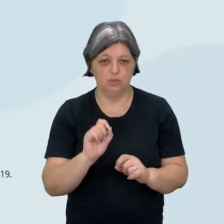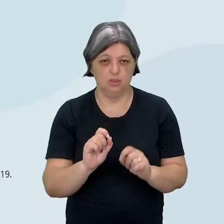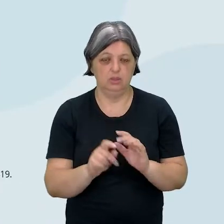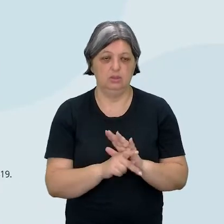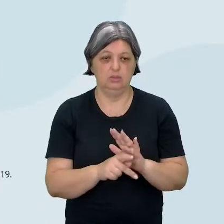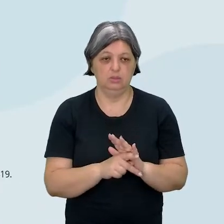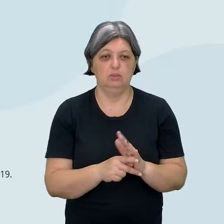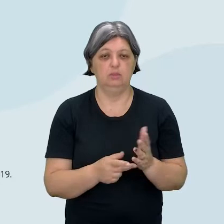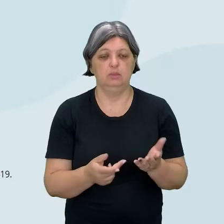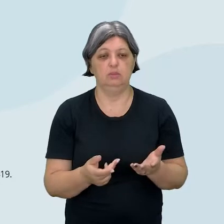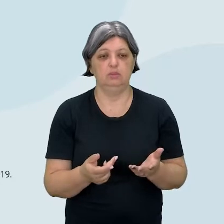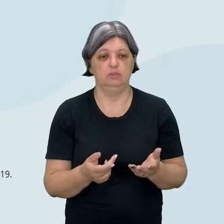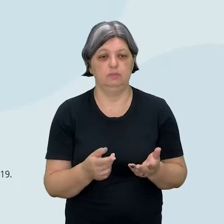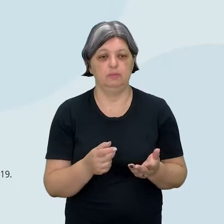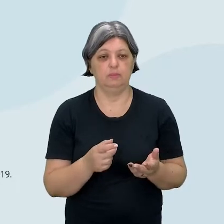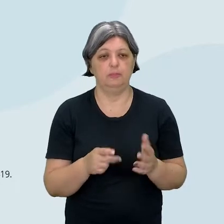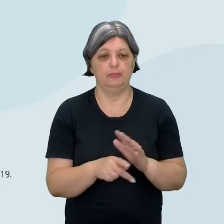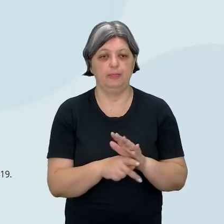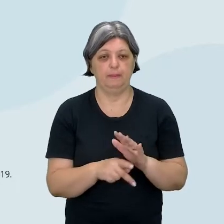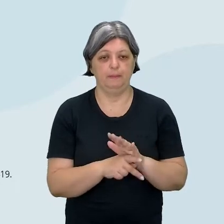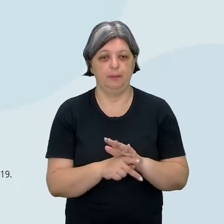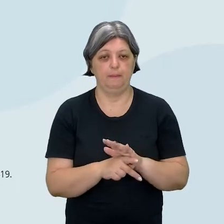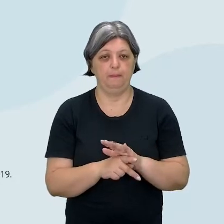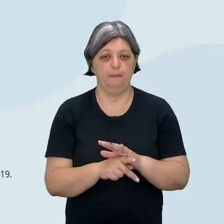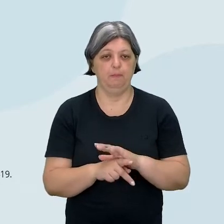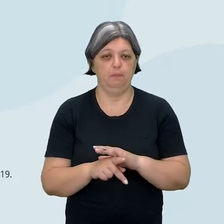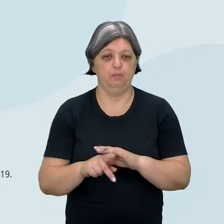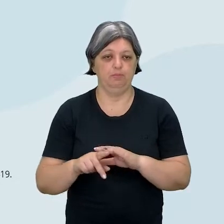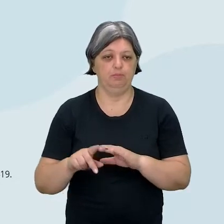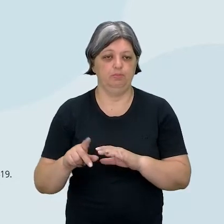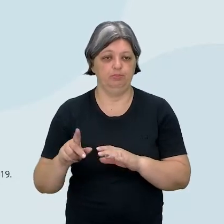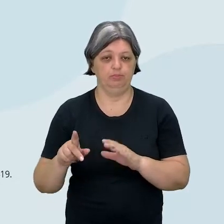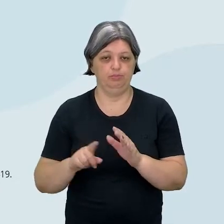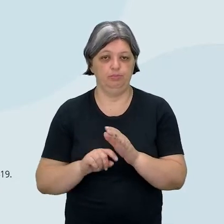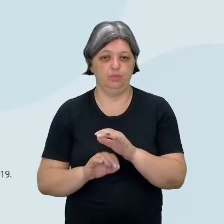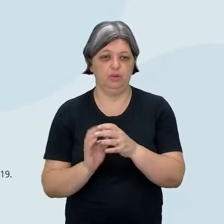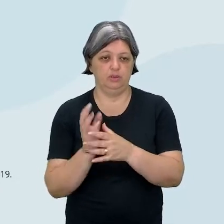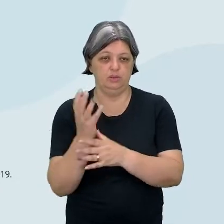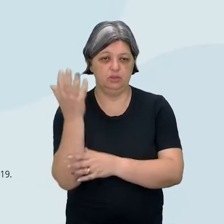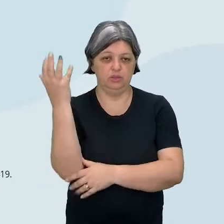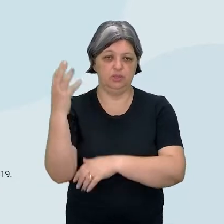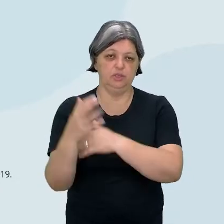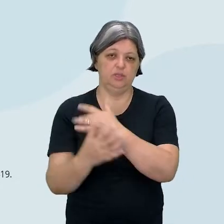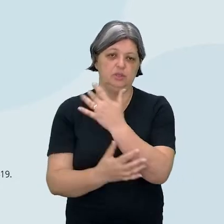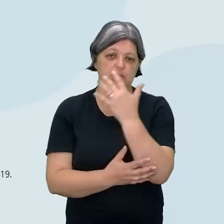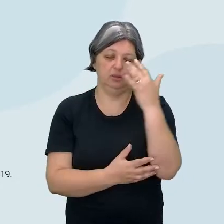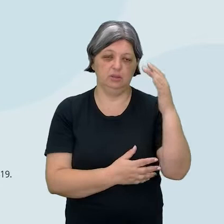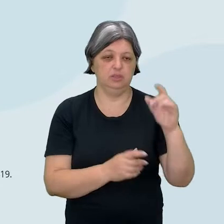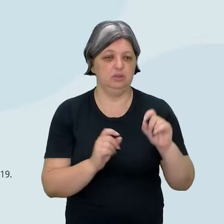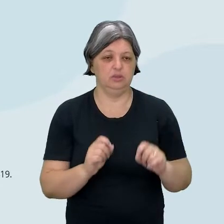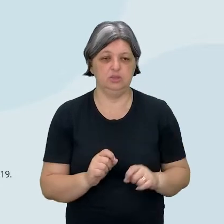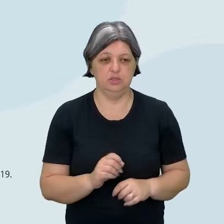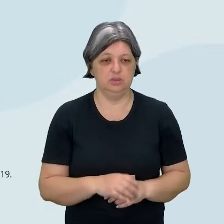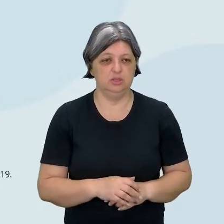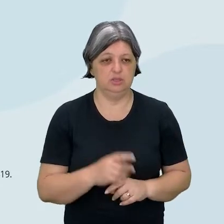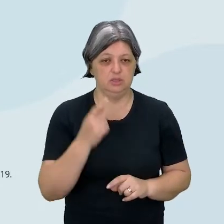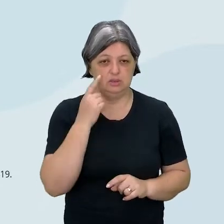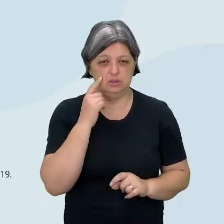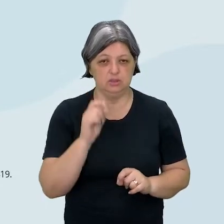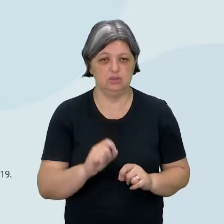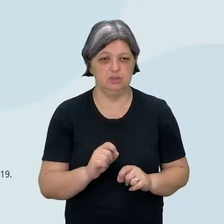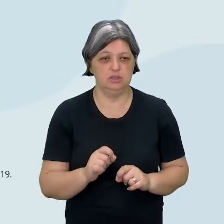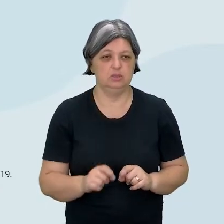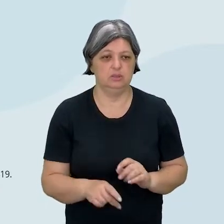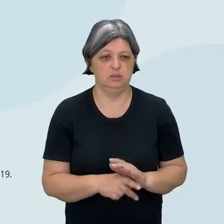ecotoxicologia como a ecologia junto com a toxicidade. Na ecologia, a gente tem um estudo, então,